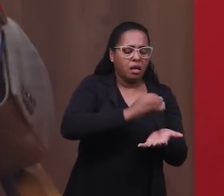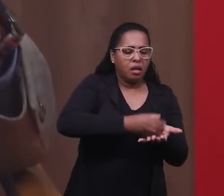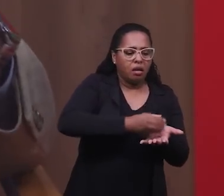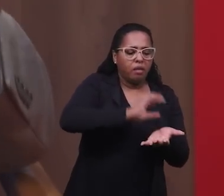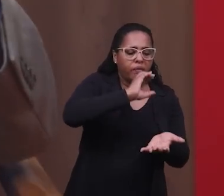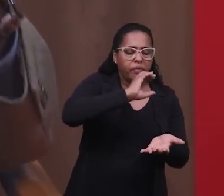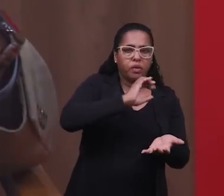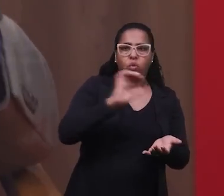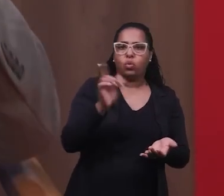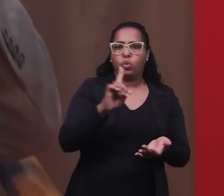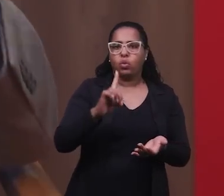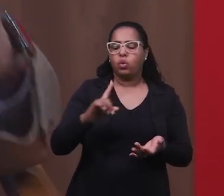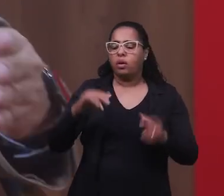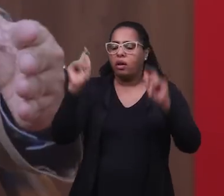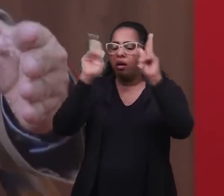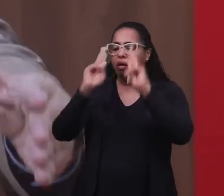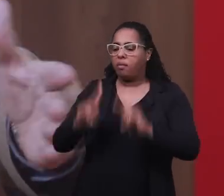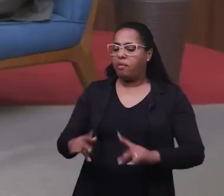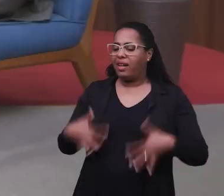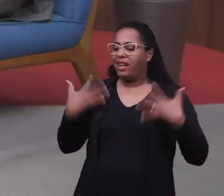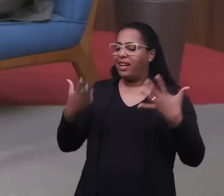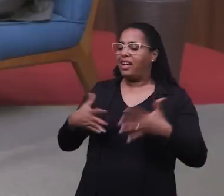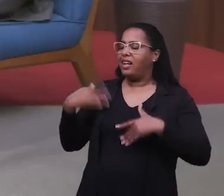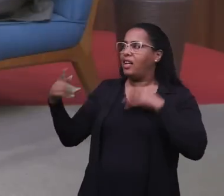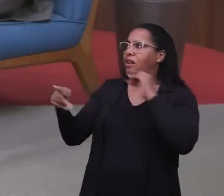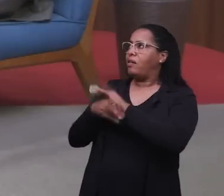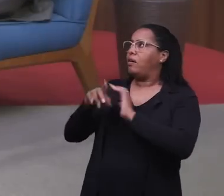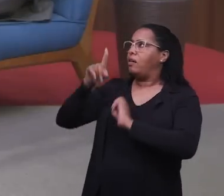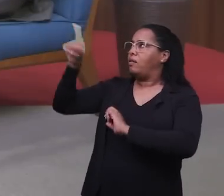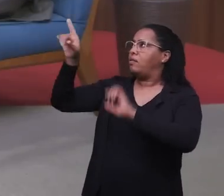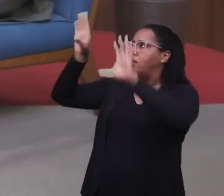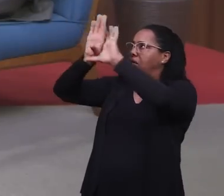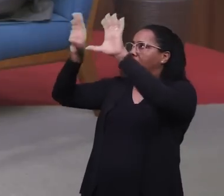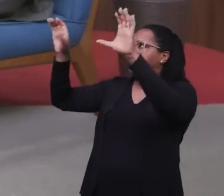mas é a paz e a alegria que vem do céu. É diferente.